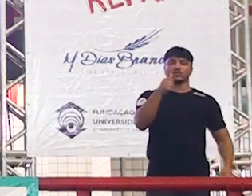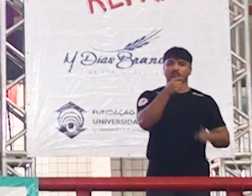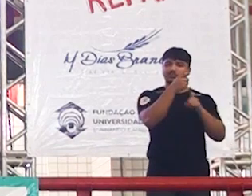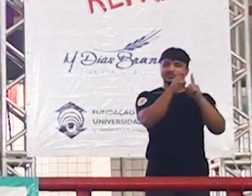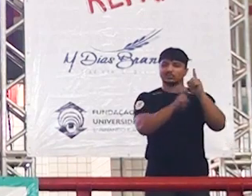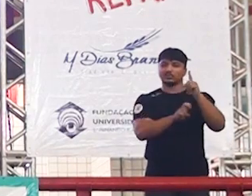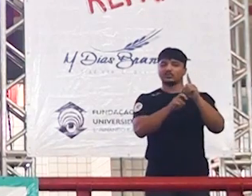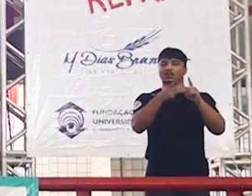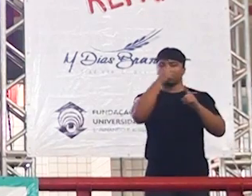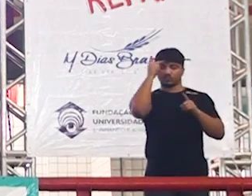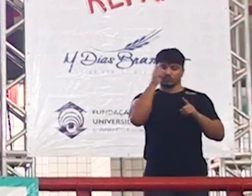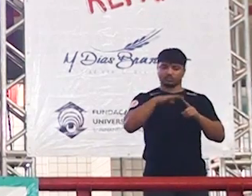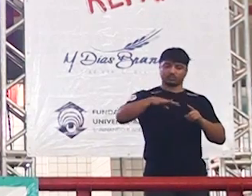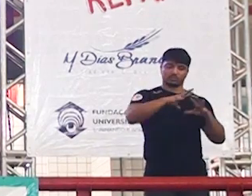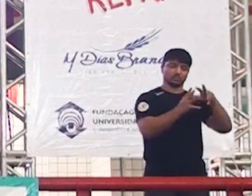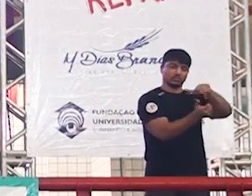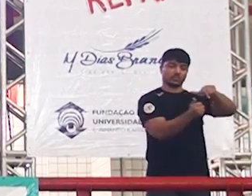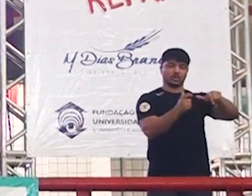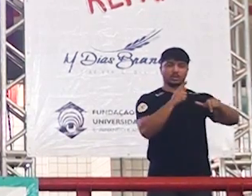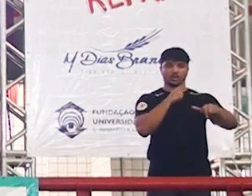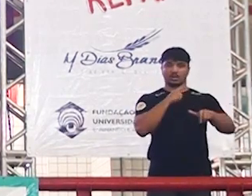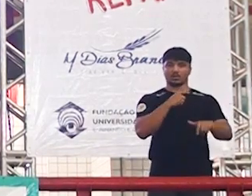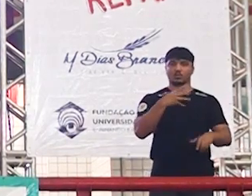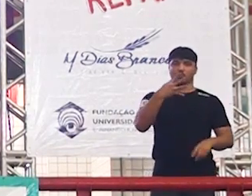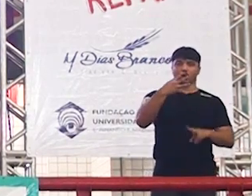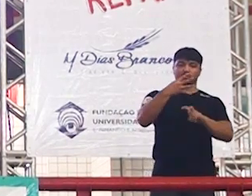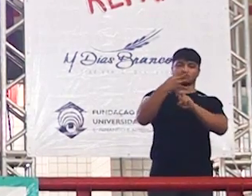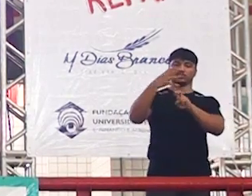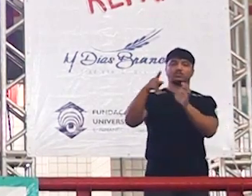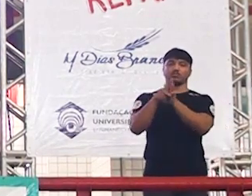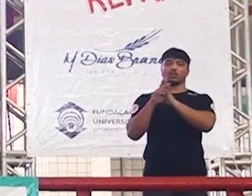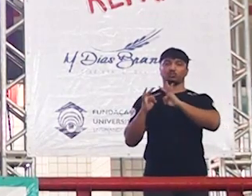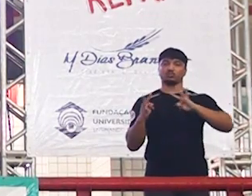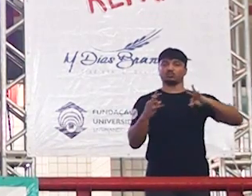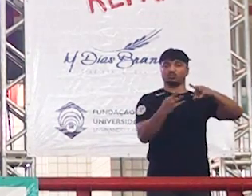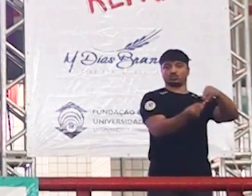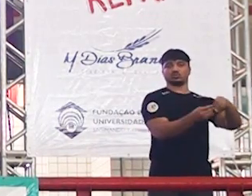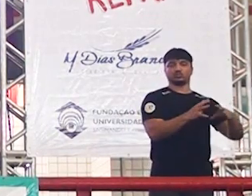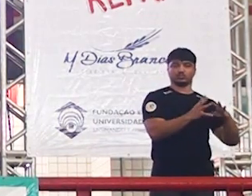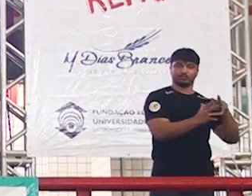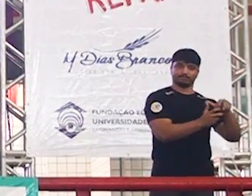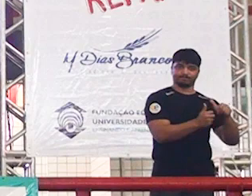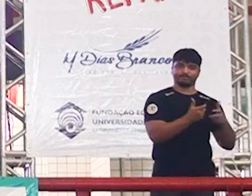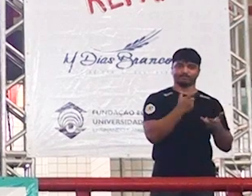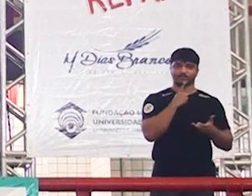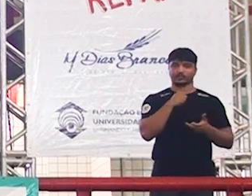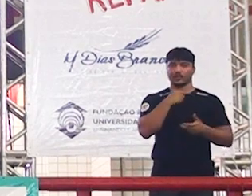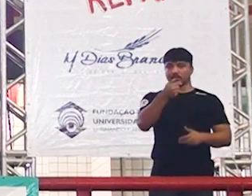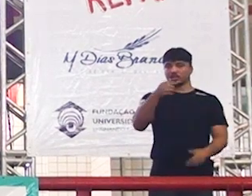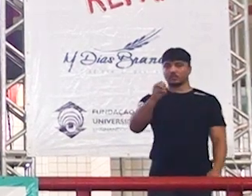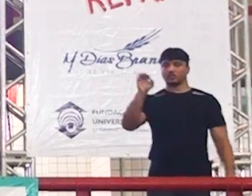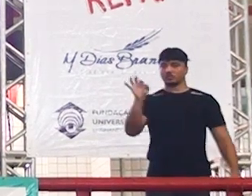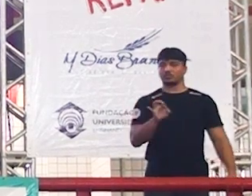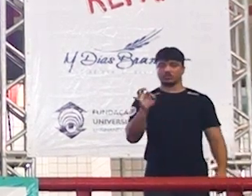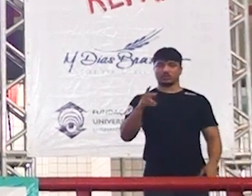do planeta, eles detêm 4/5 dos rendimentos mundiais e consomem 70% da